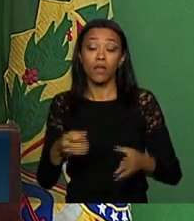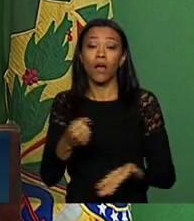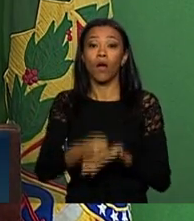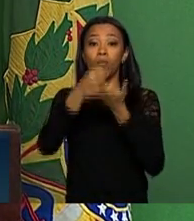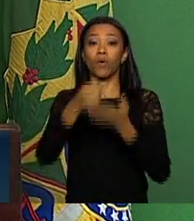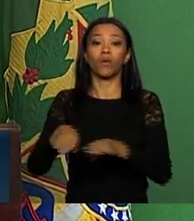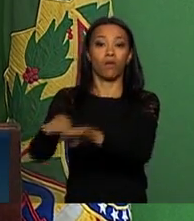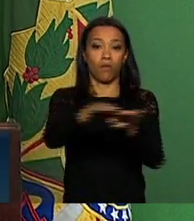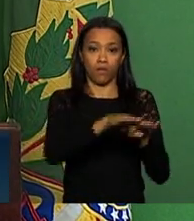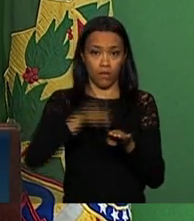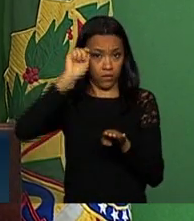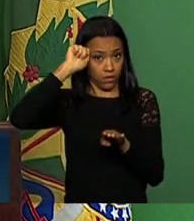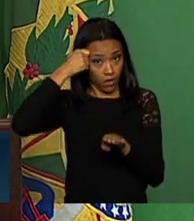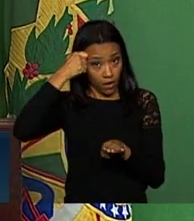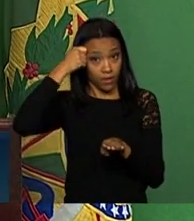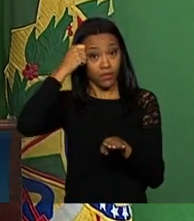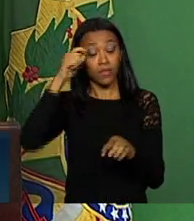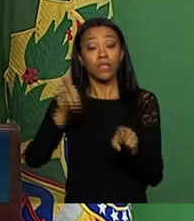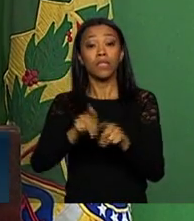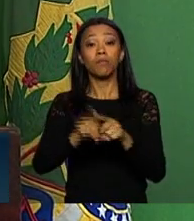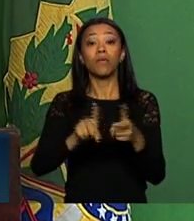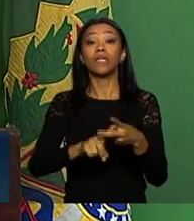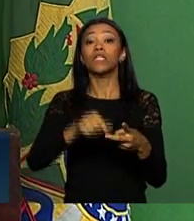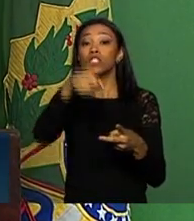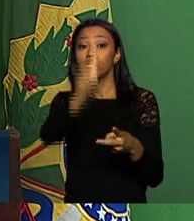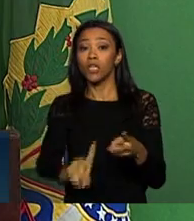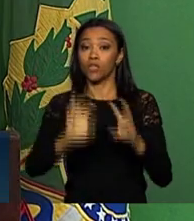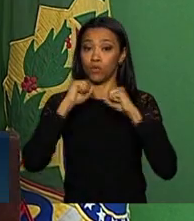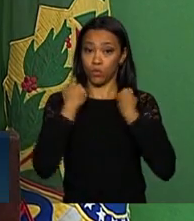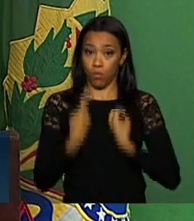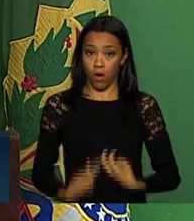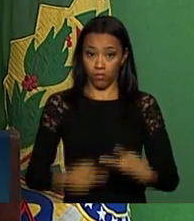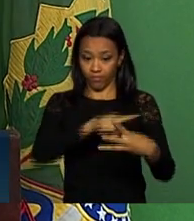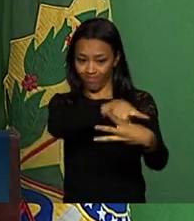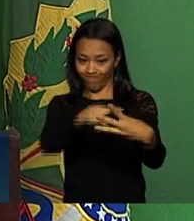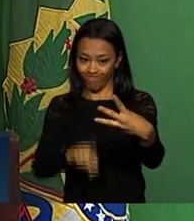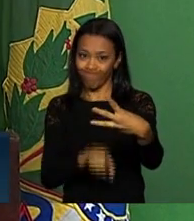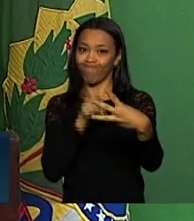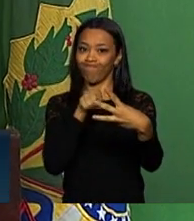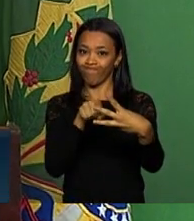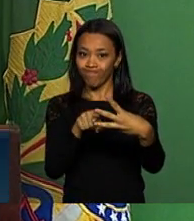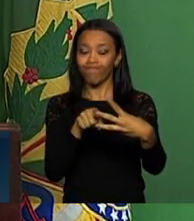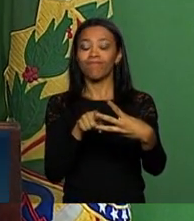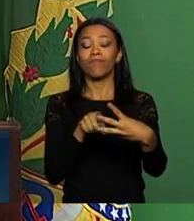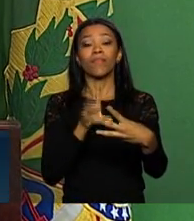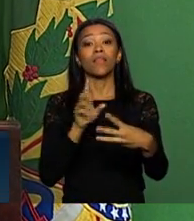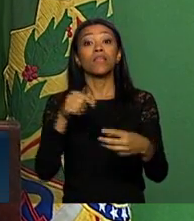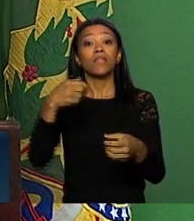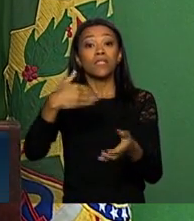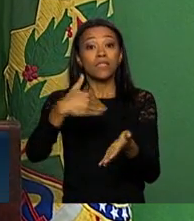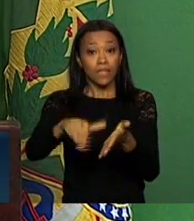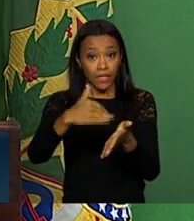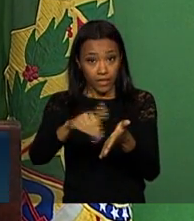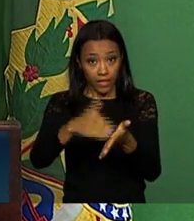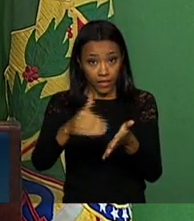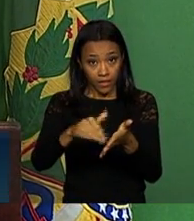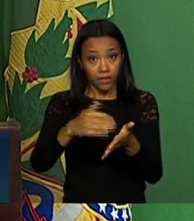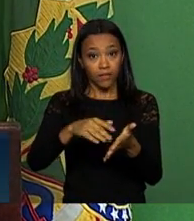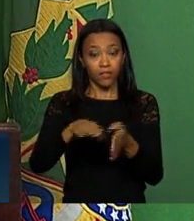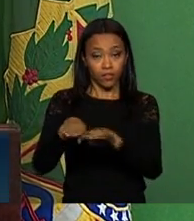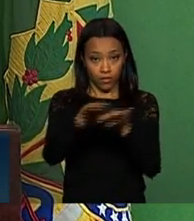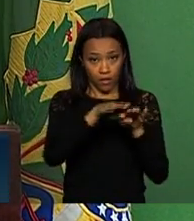Direitos Humanos integrando integrado pelas secretarias de políticas para as mulheres Secretaria de igualdade